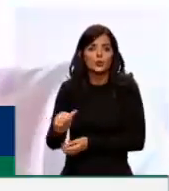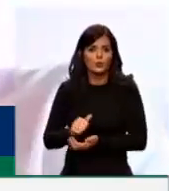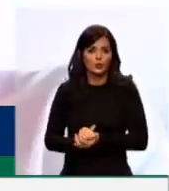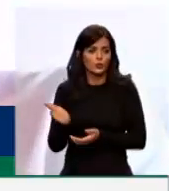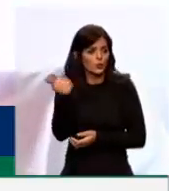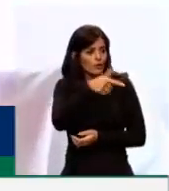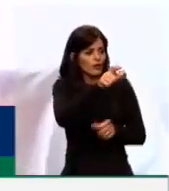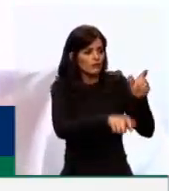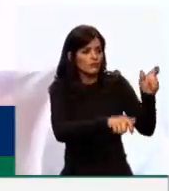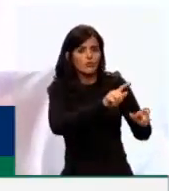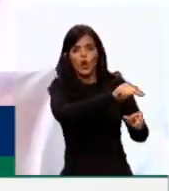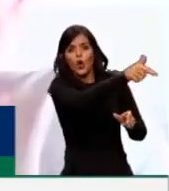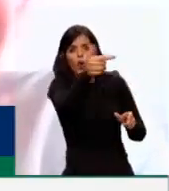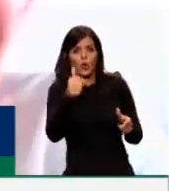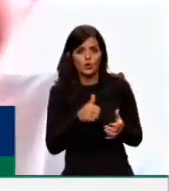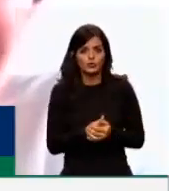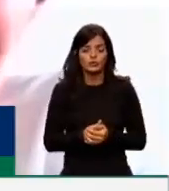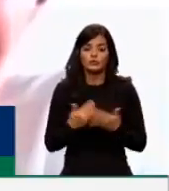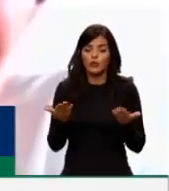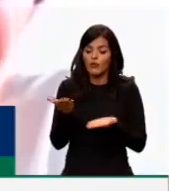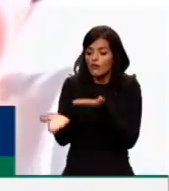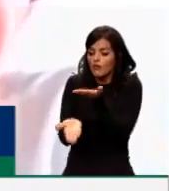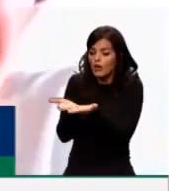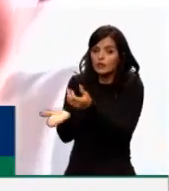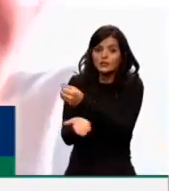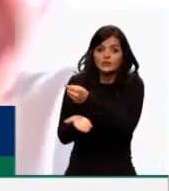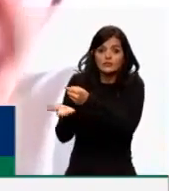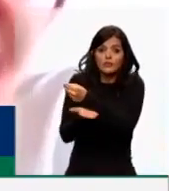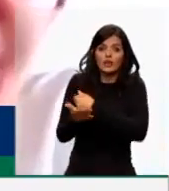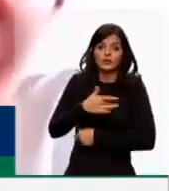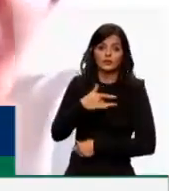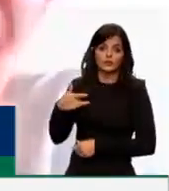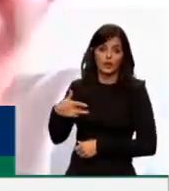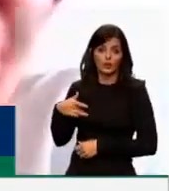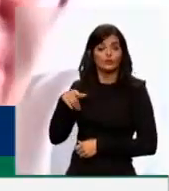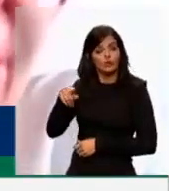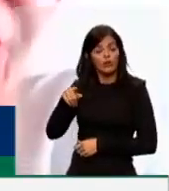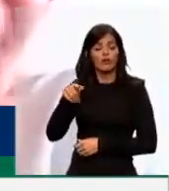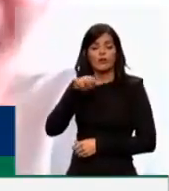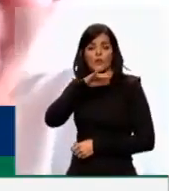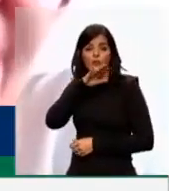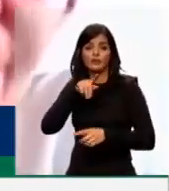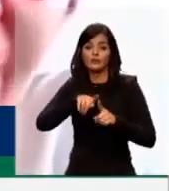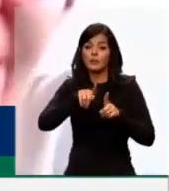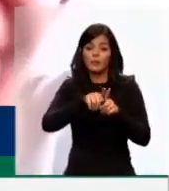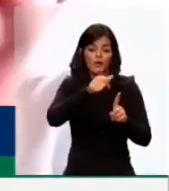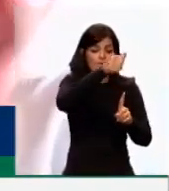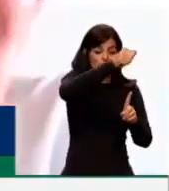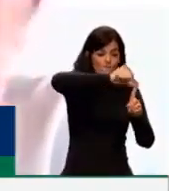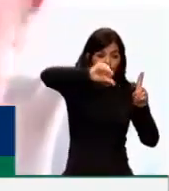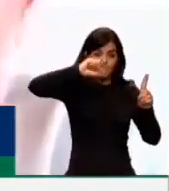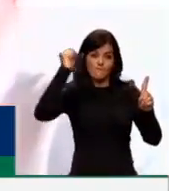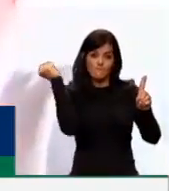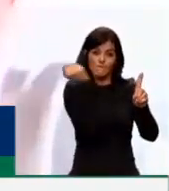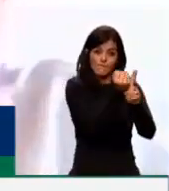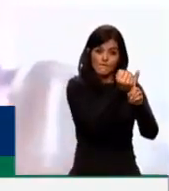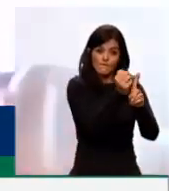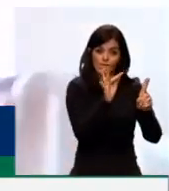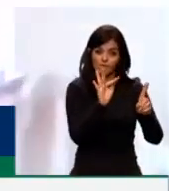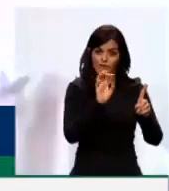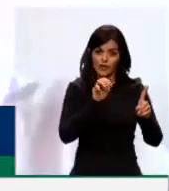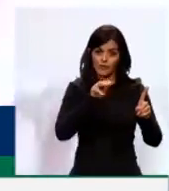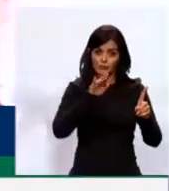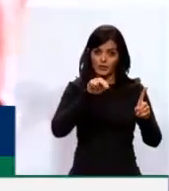se expressa na própria atenção à saúde, mas também vai se expressar no feminicídio, também vai se expressar em